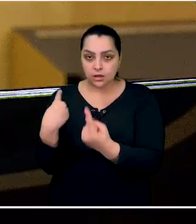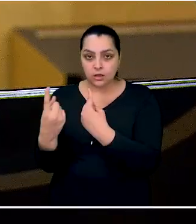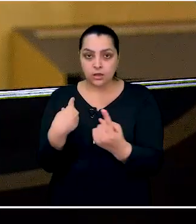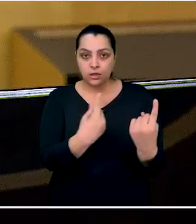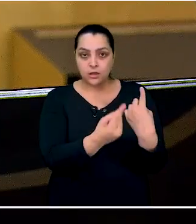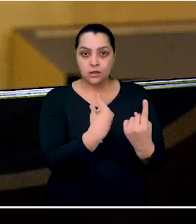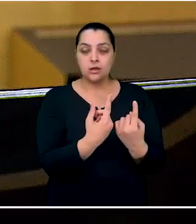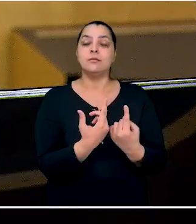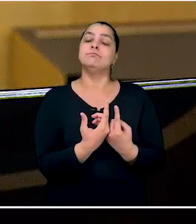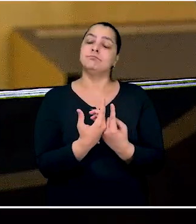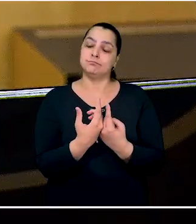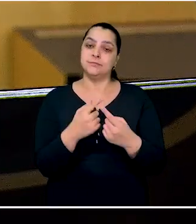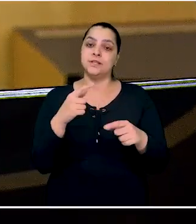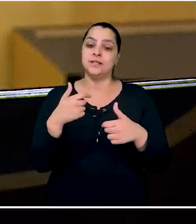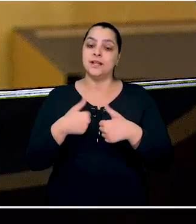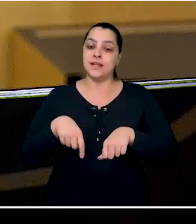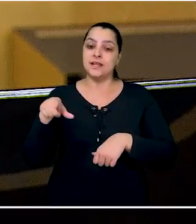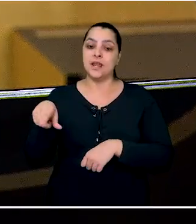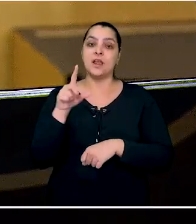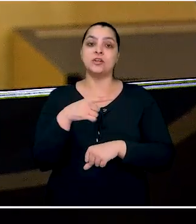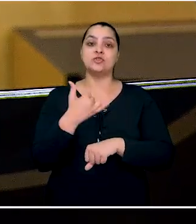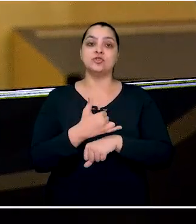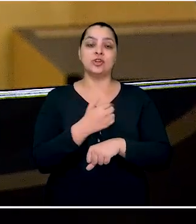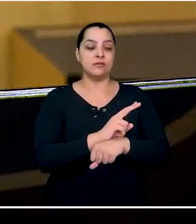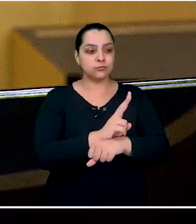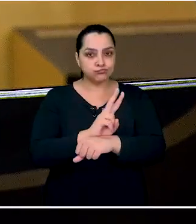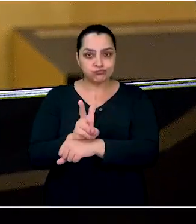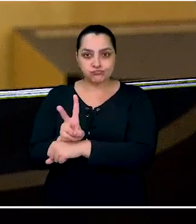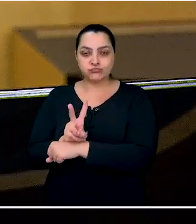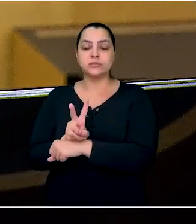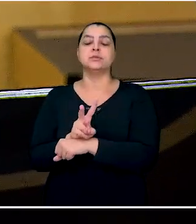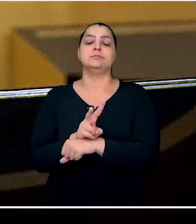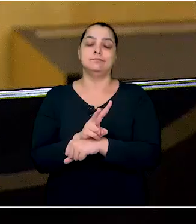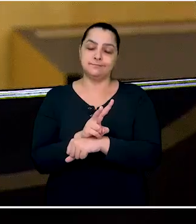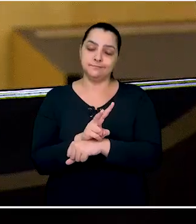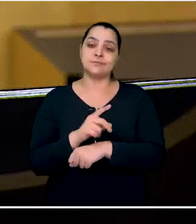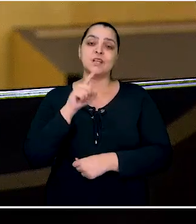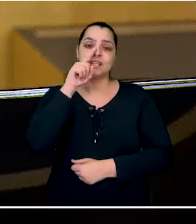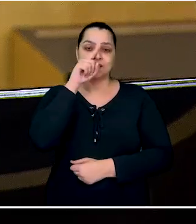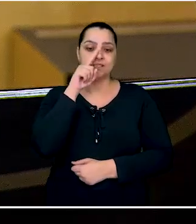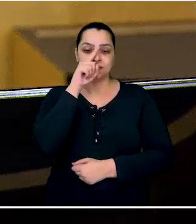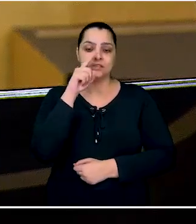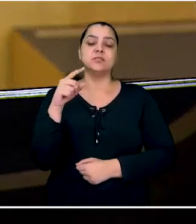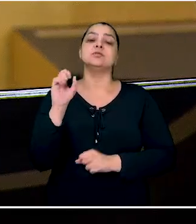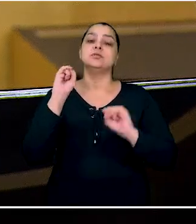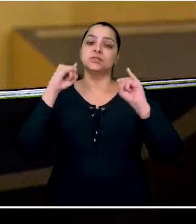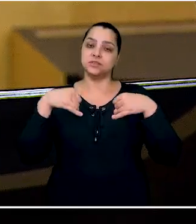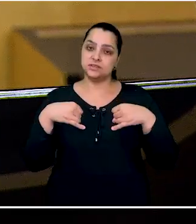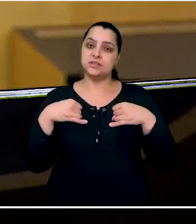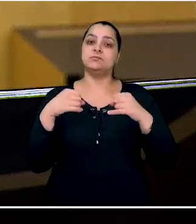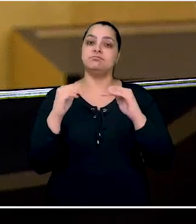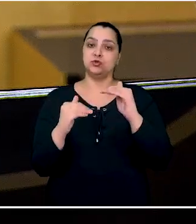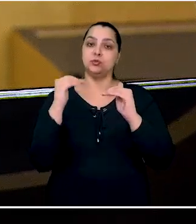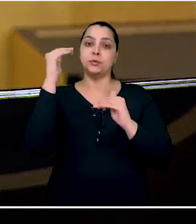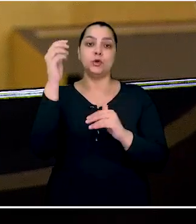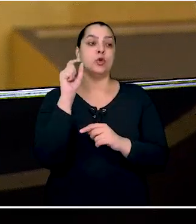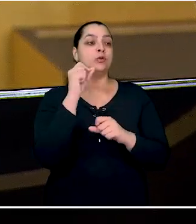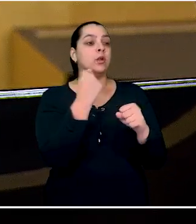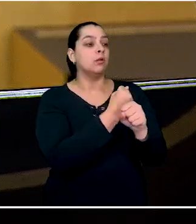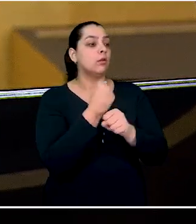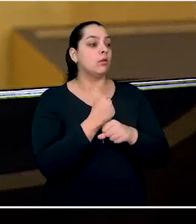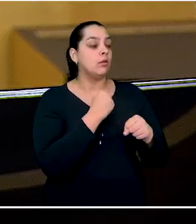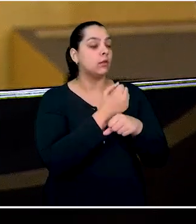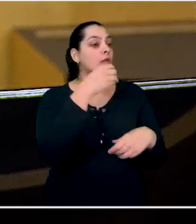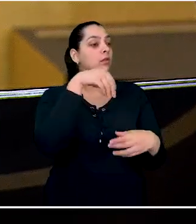vias públicas, ainda que na função de encarregado, se sujeita a riscos superiores àqueles aos quais